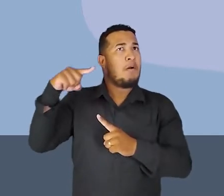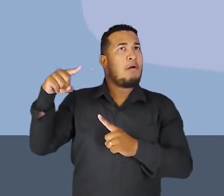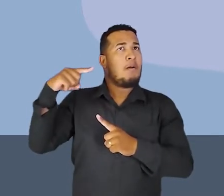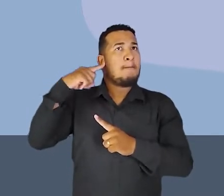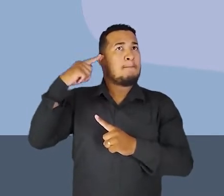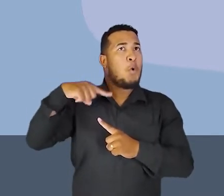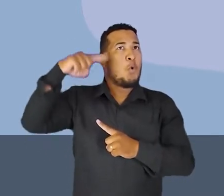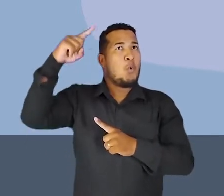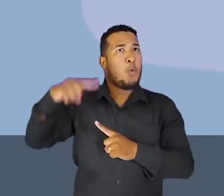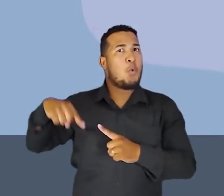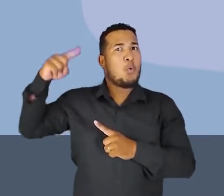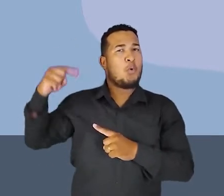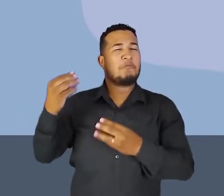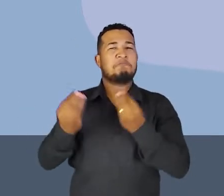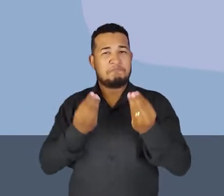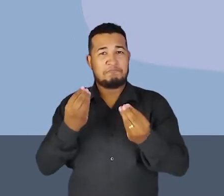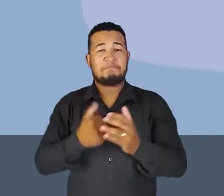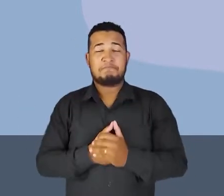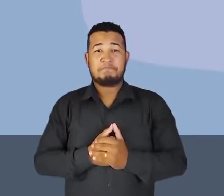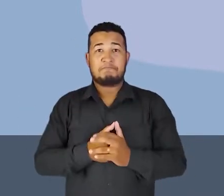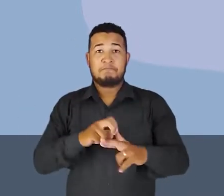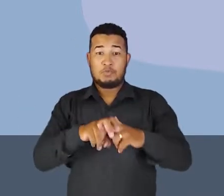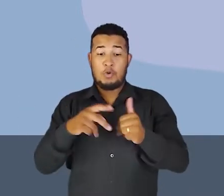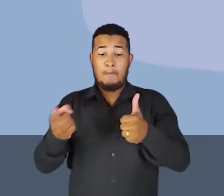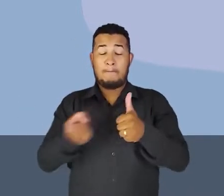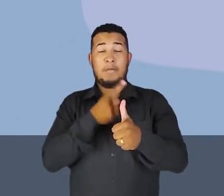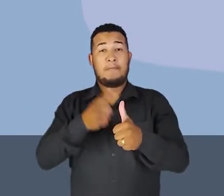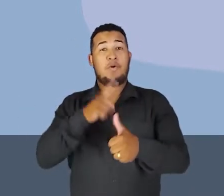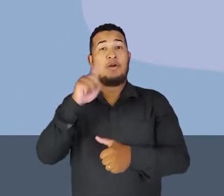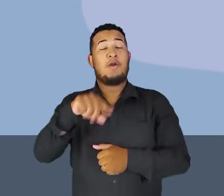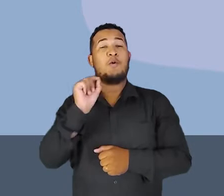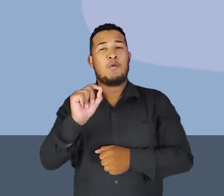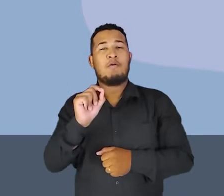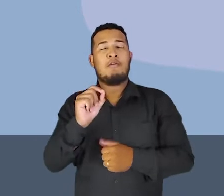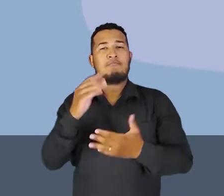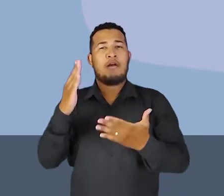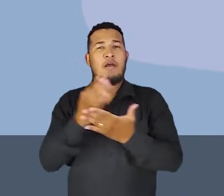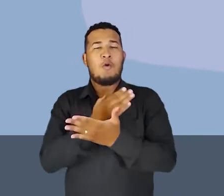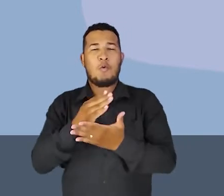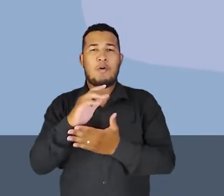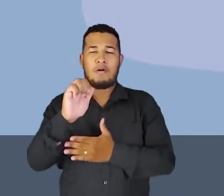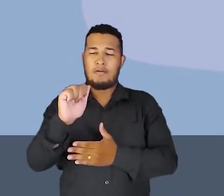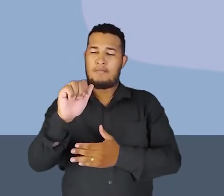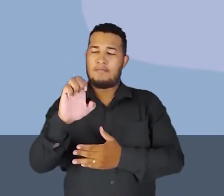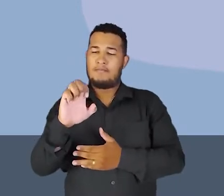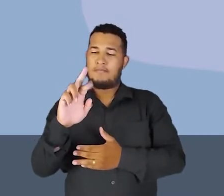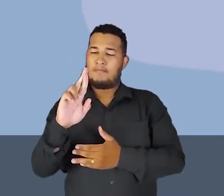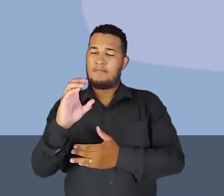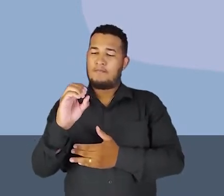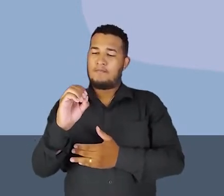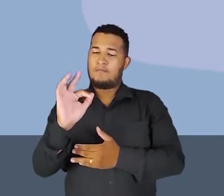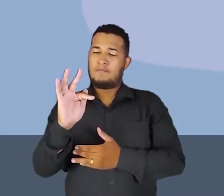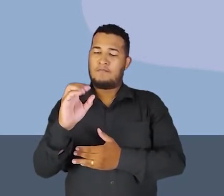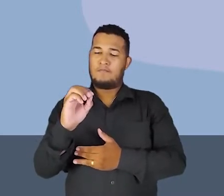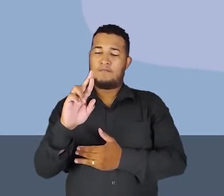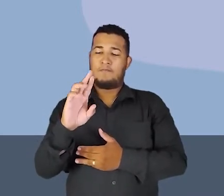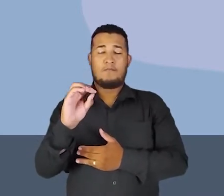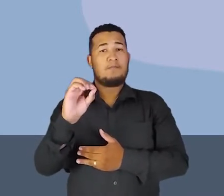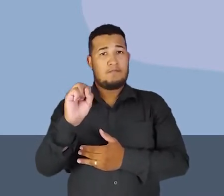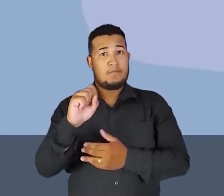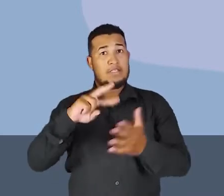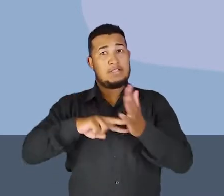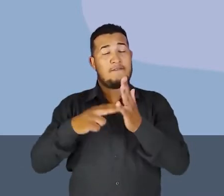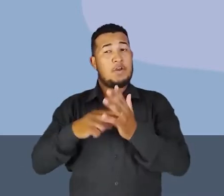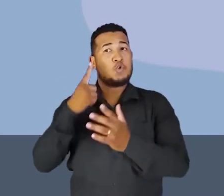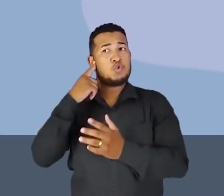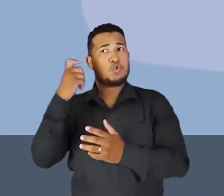né. Bom, nós temos o primeiro deles são os aerófonos, que são os instrumentos em que os sons são